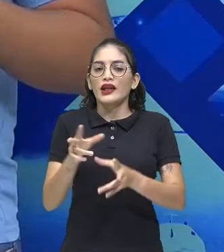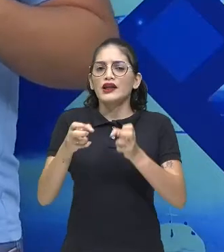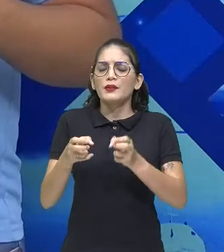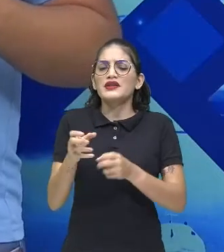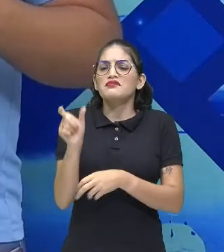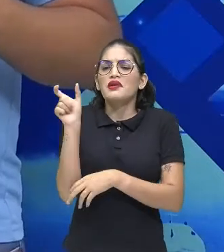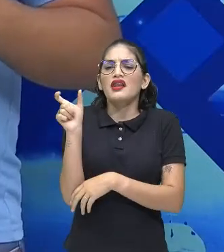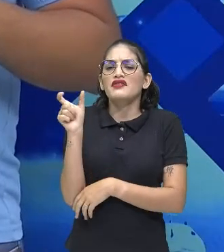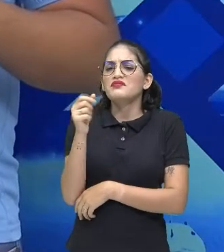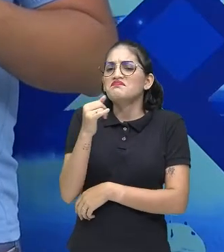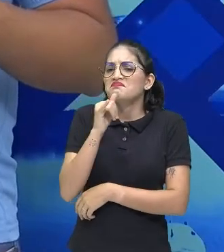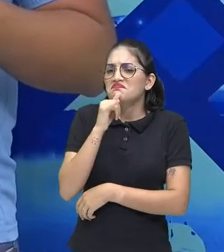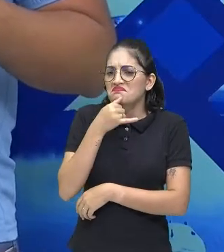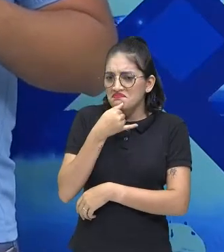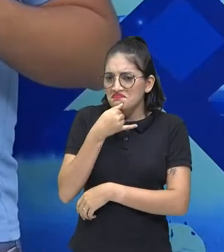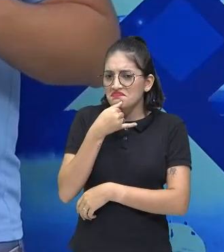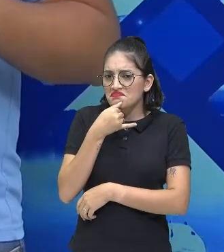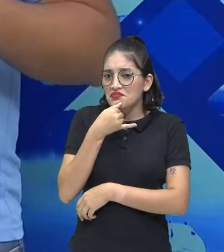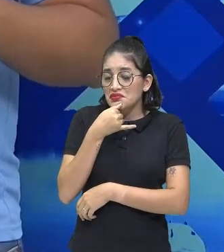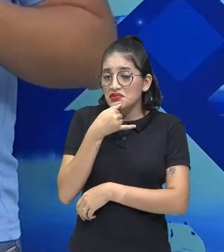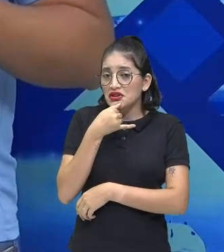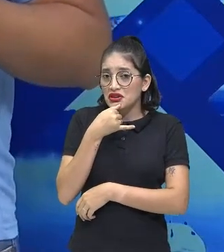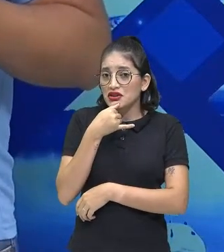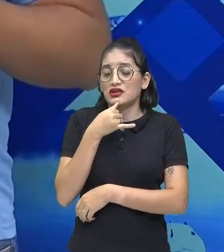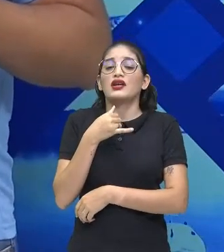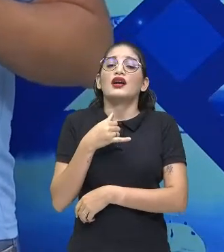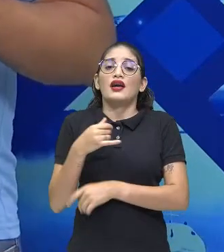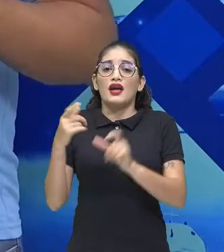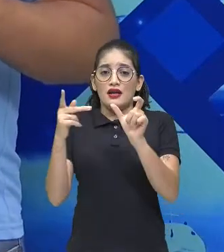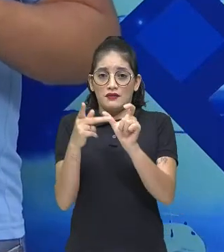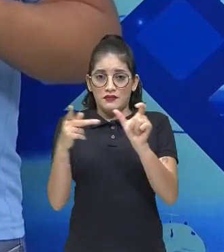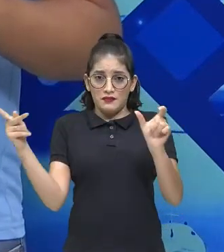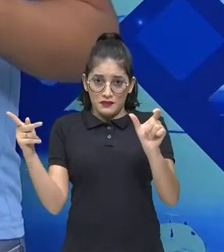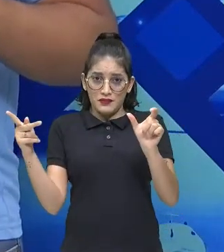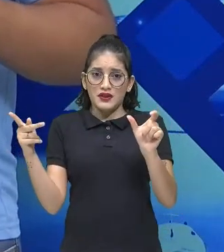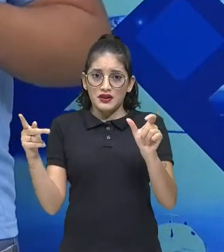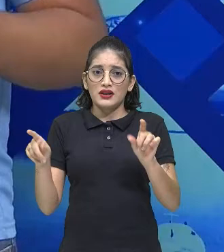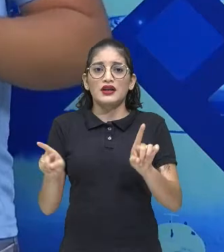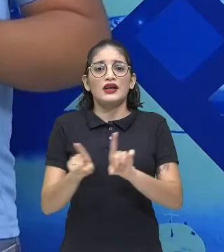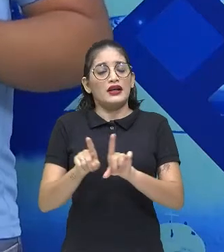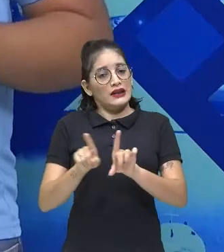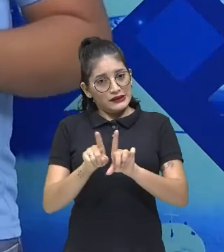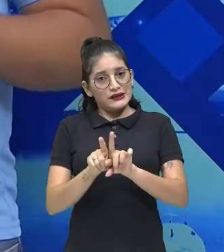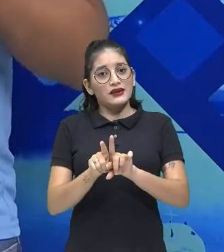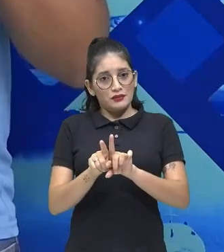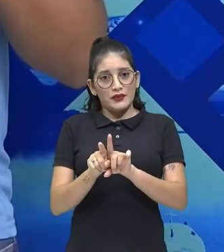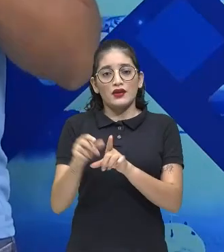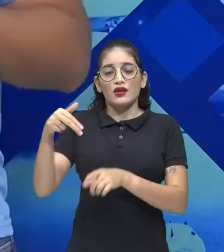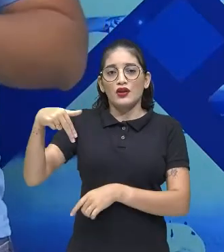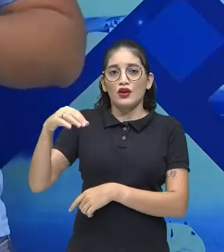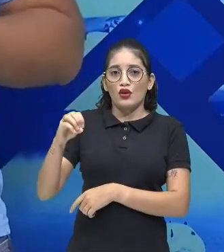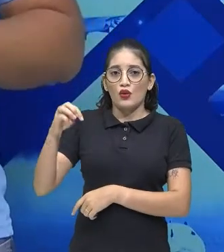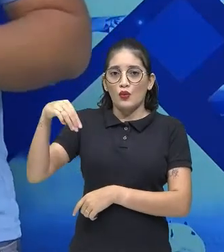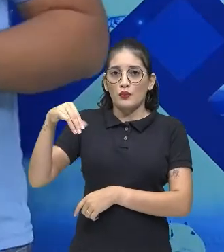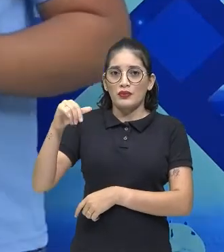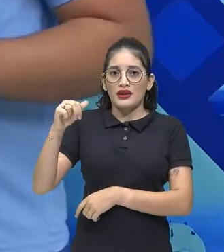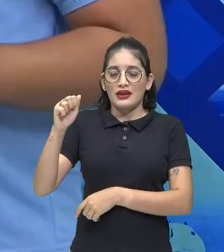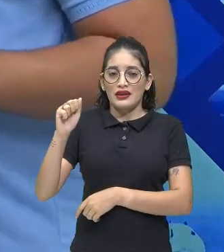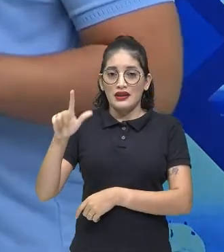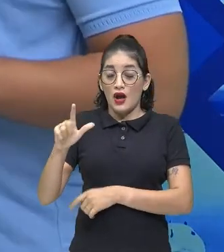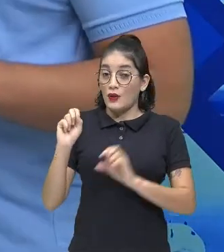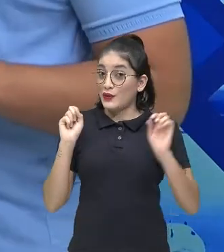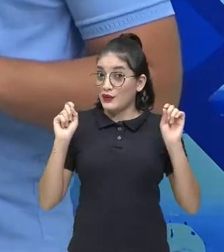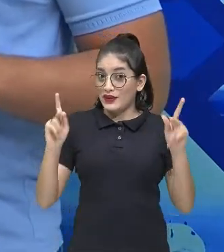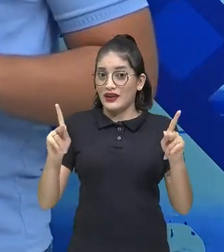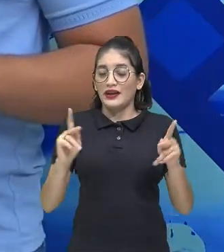triste, um predicativo de sujeito, ok? E um predicado nominal, ok?